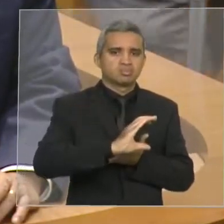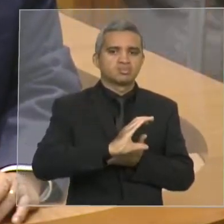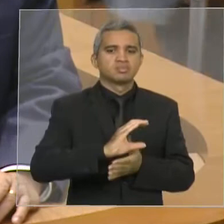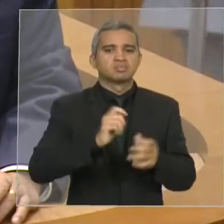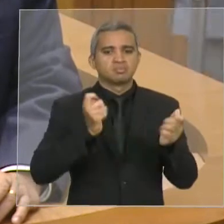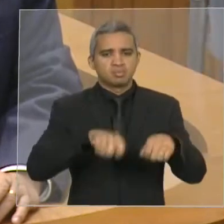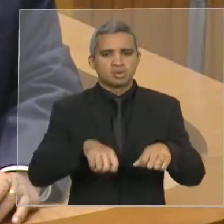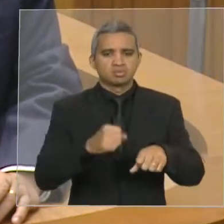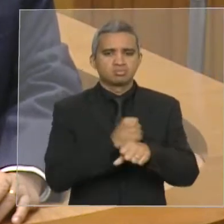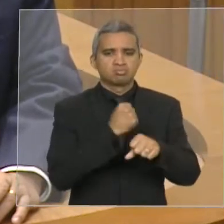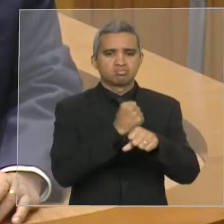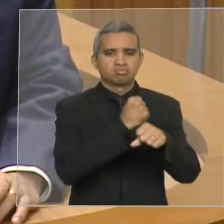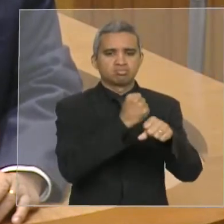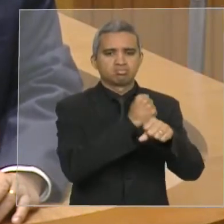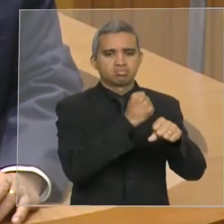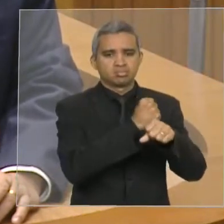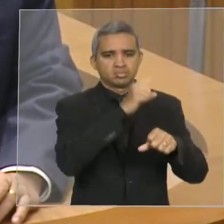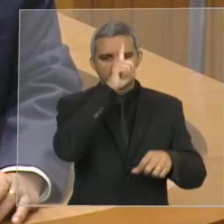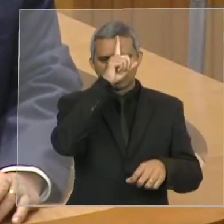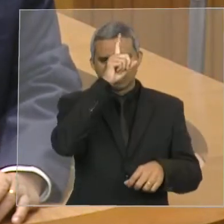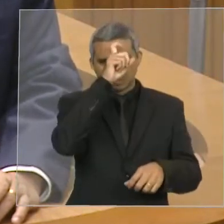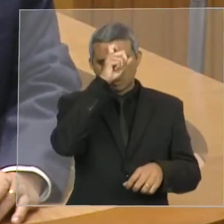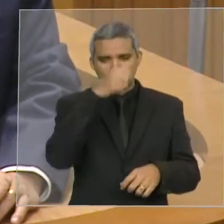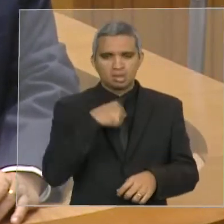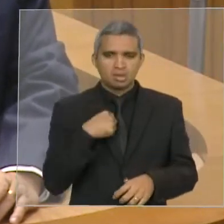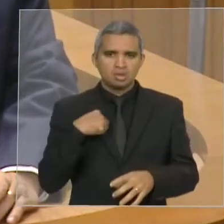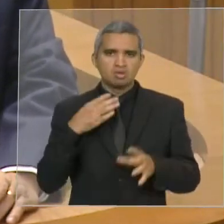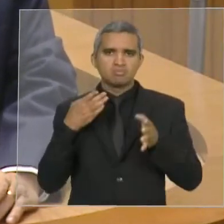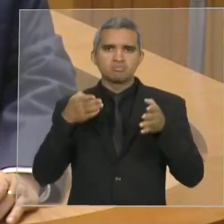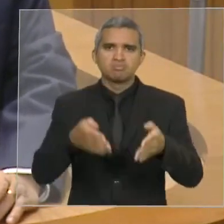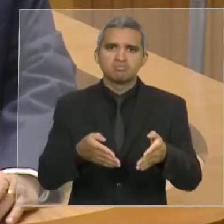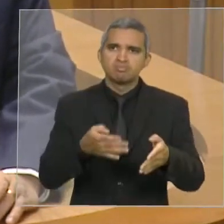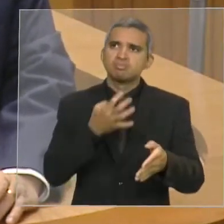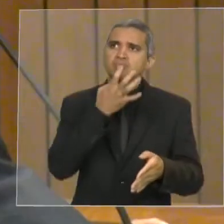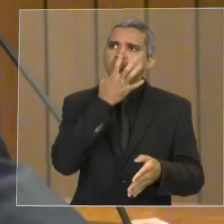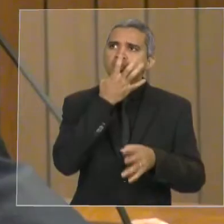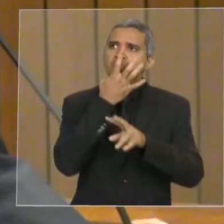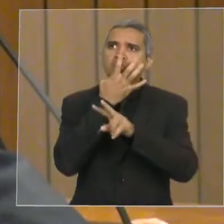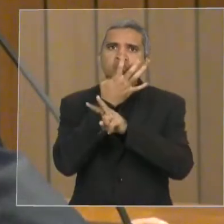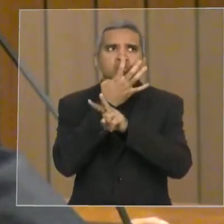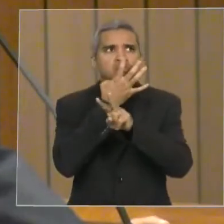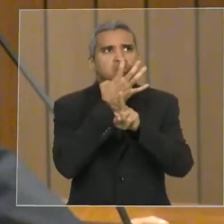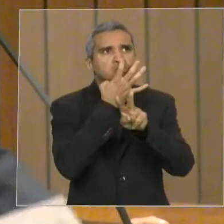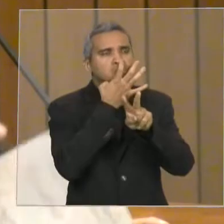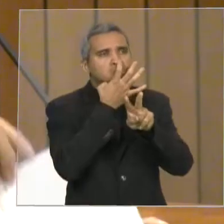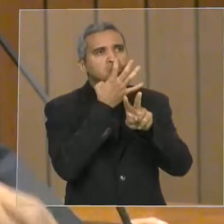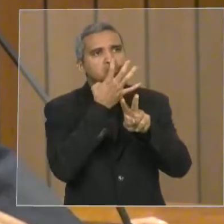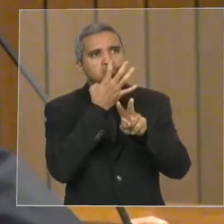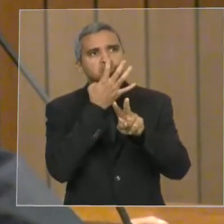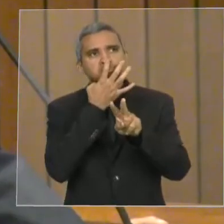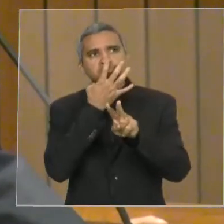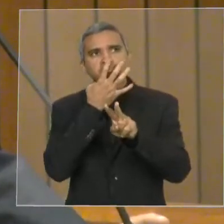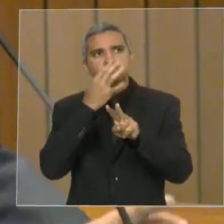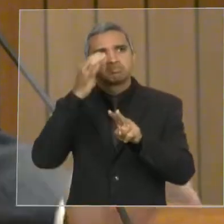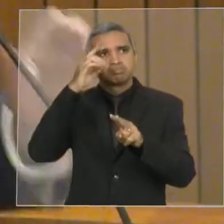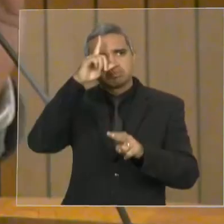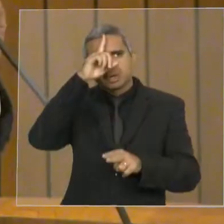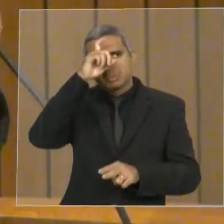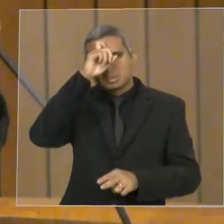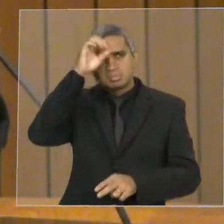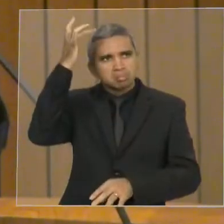hospital. E o que eu vi lá foi um hospital moderno, adequado. Tivemos lá a participação também